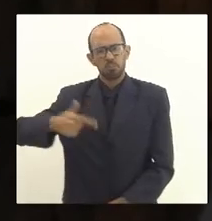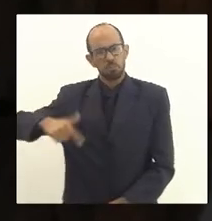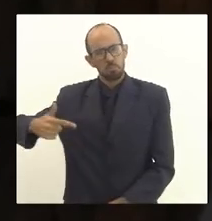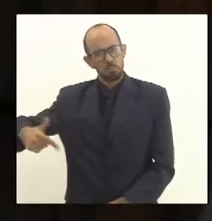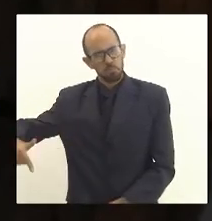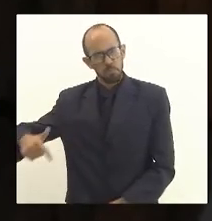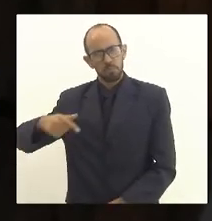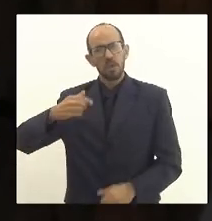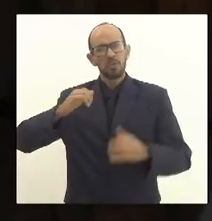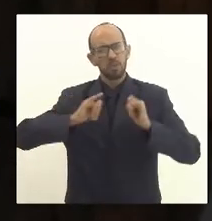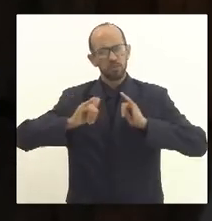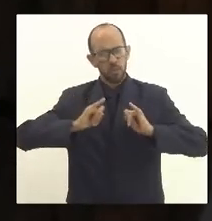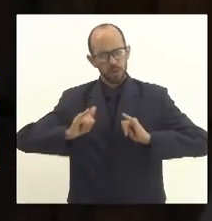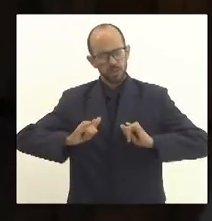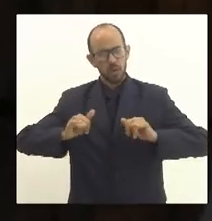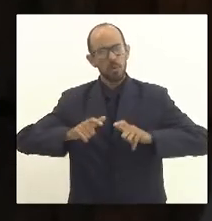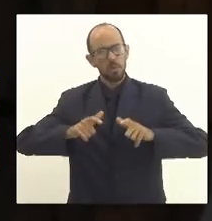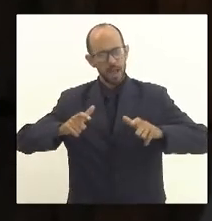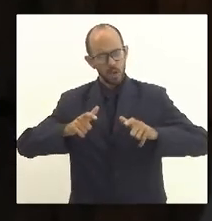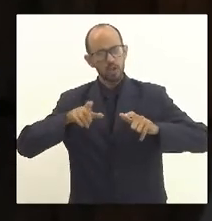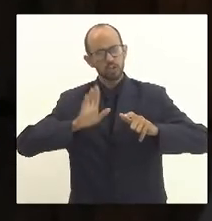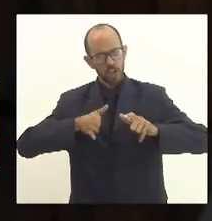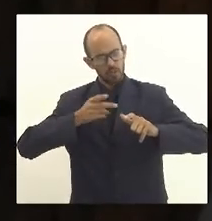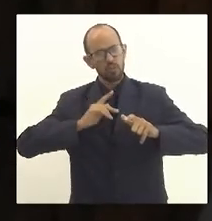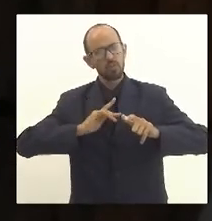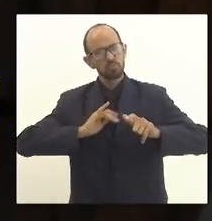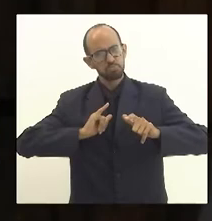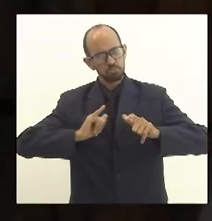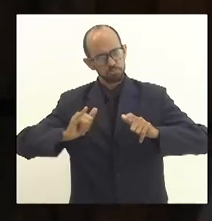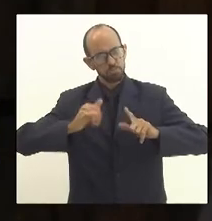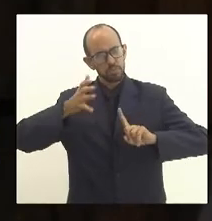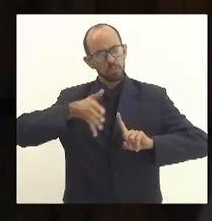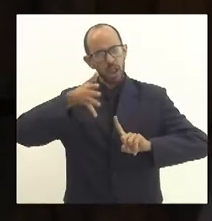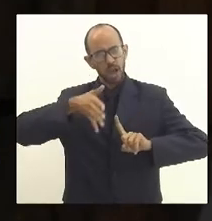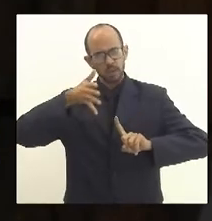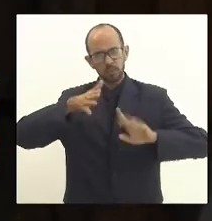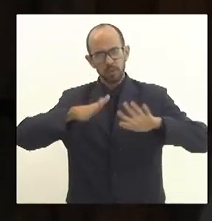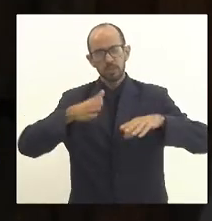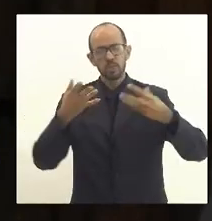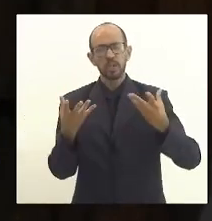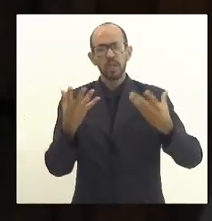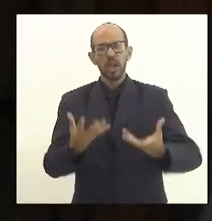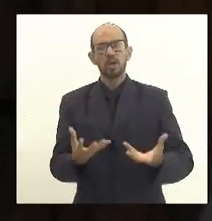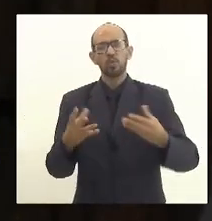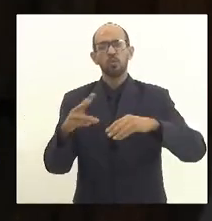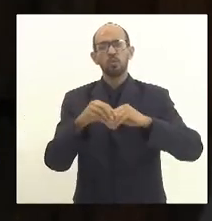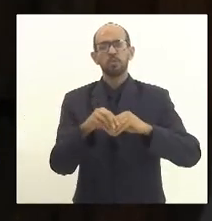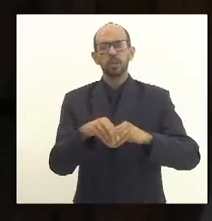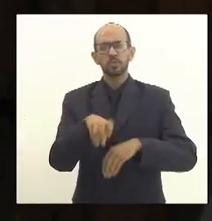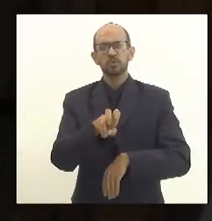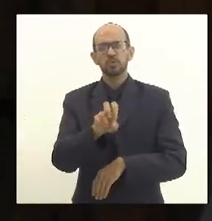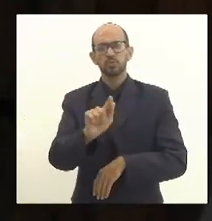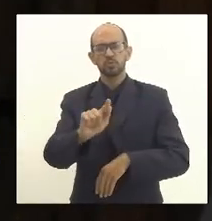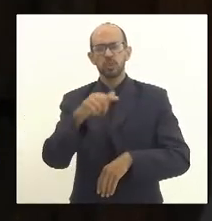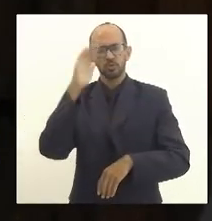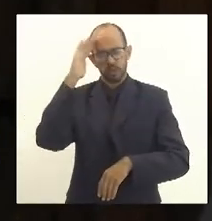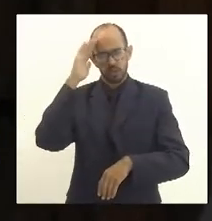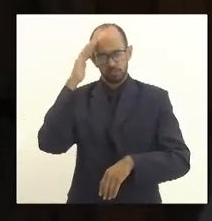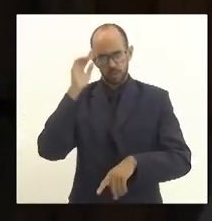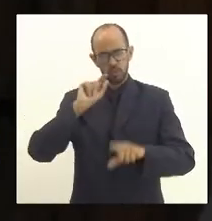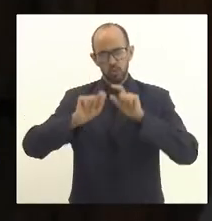muita informação já foi trazida, eu queria destacar um pouco o 5G, o entendimento do